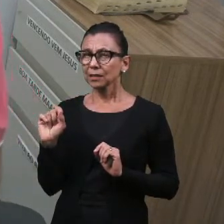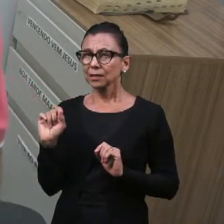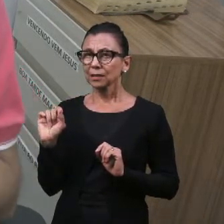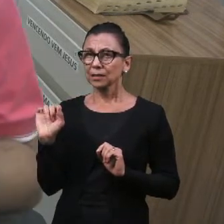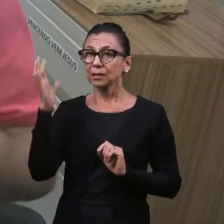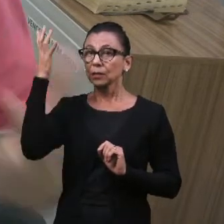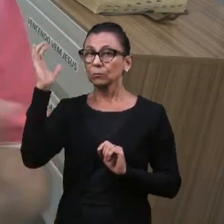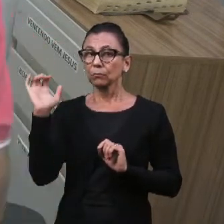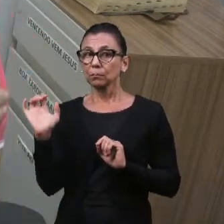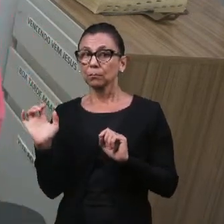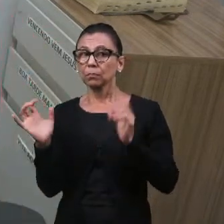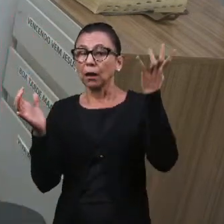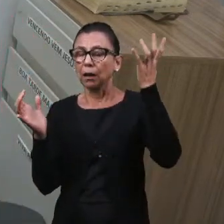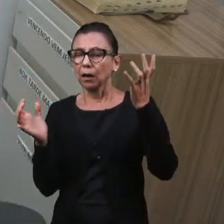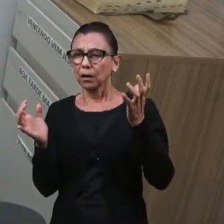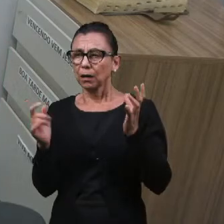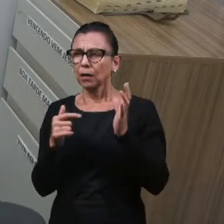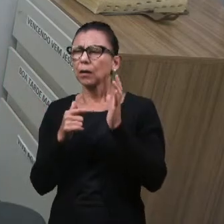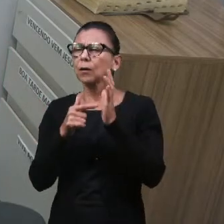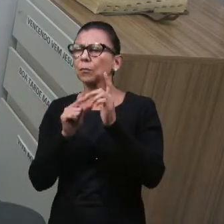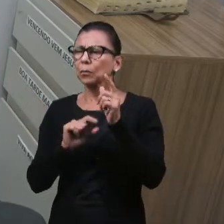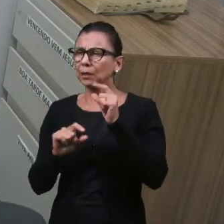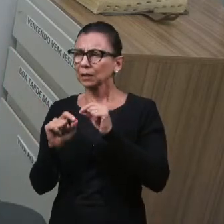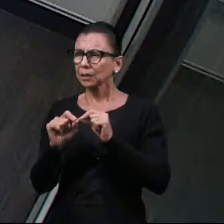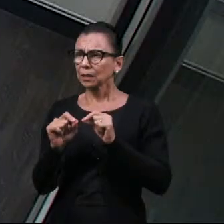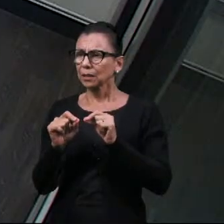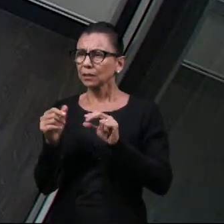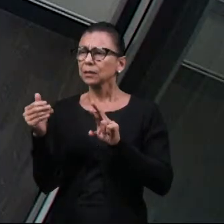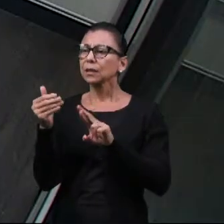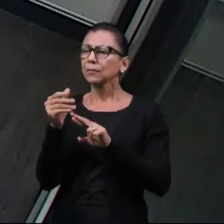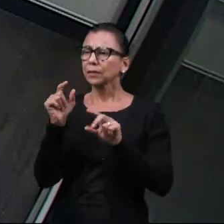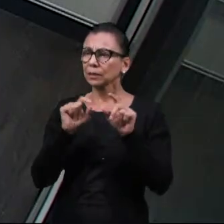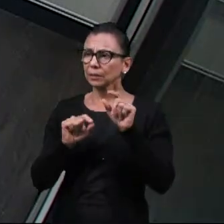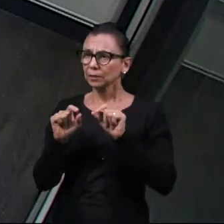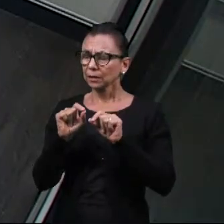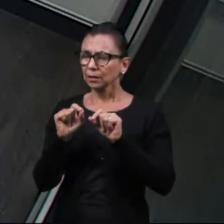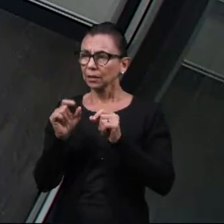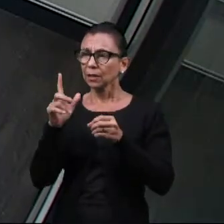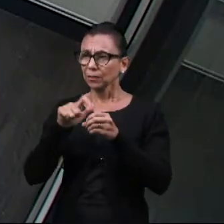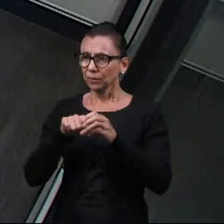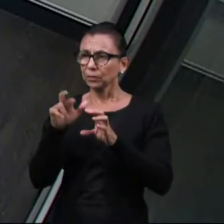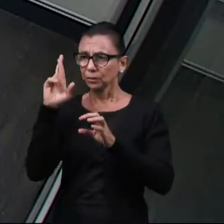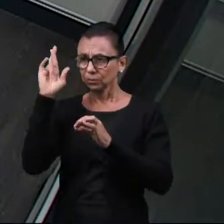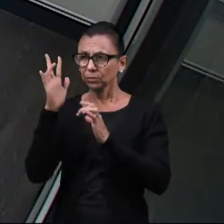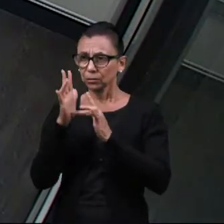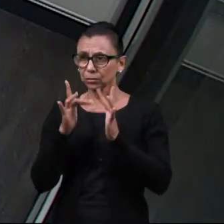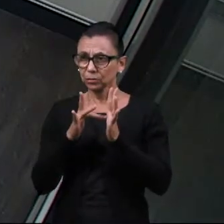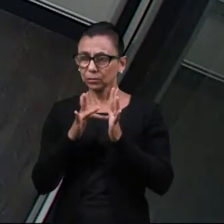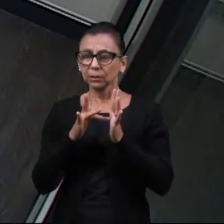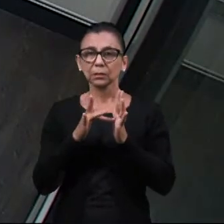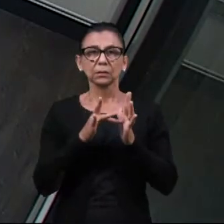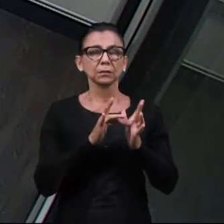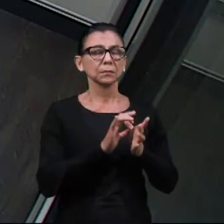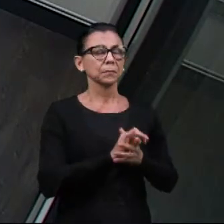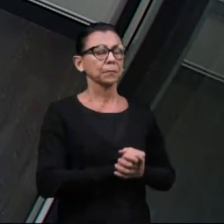nessa geração, dentro da nossa geração? O Kleber, o que nós temos